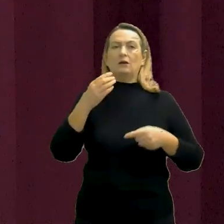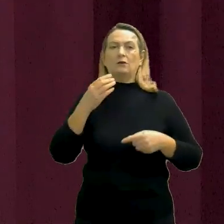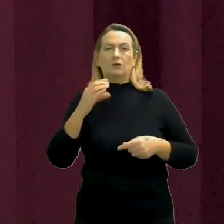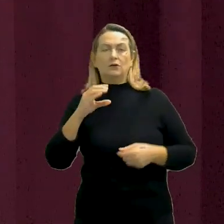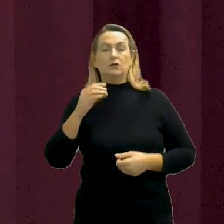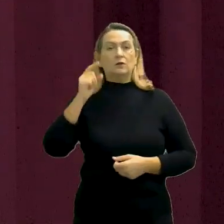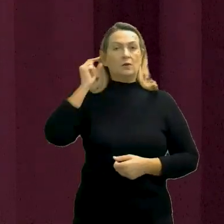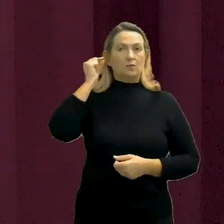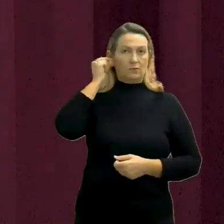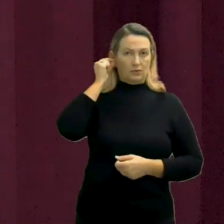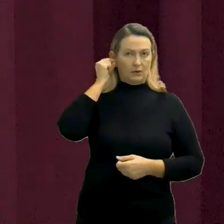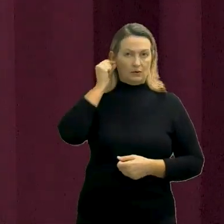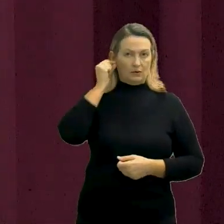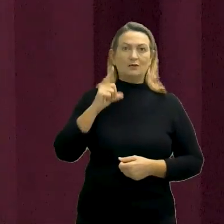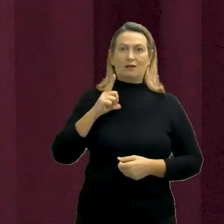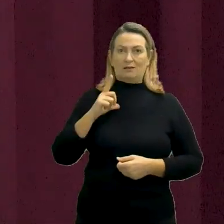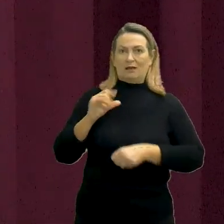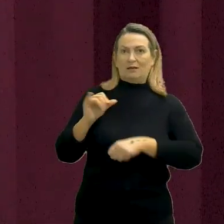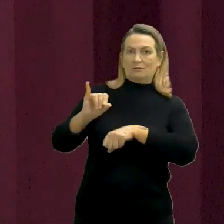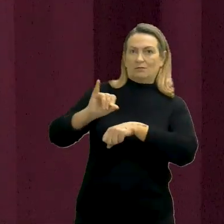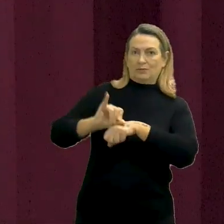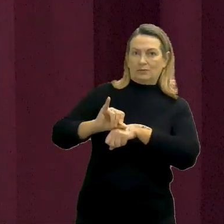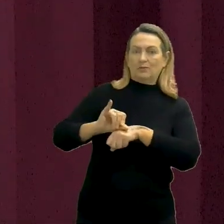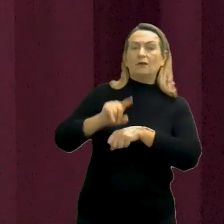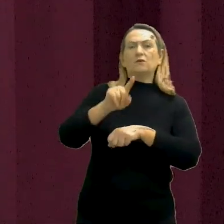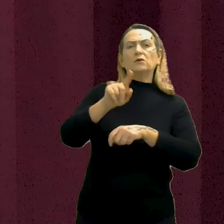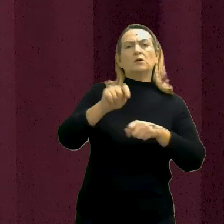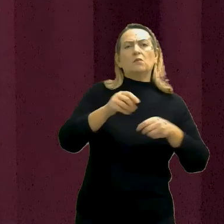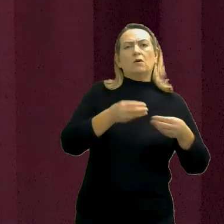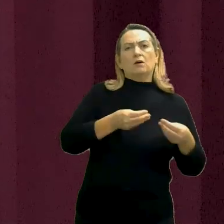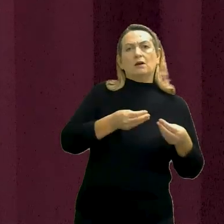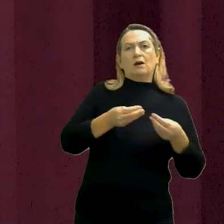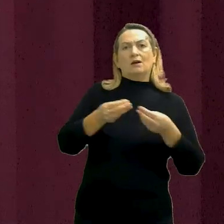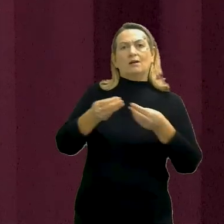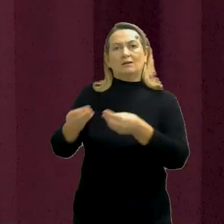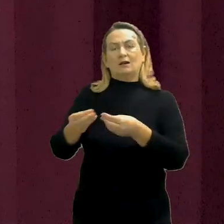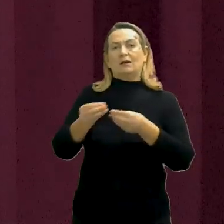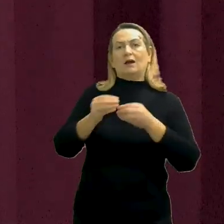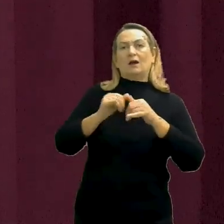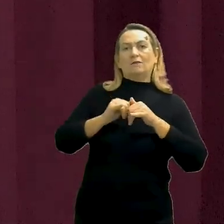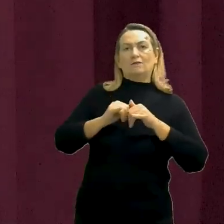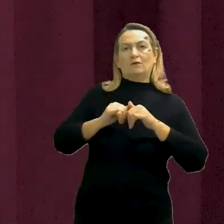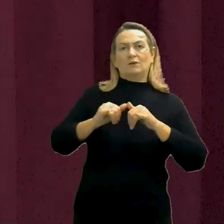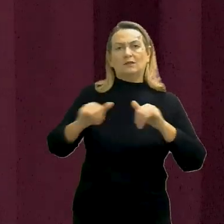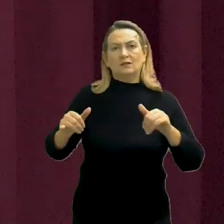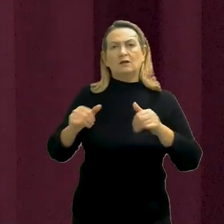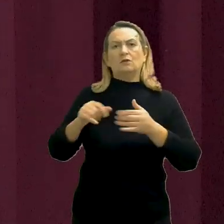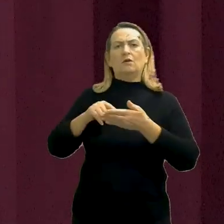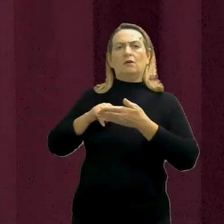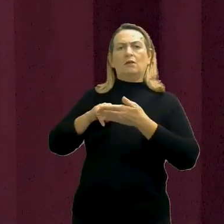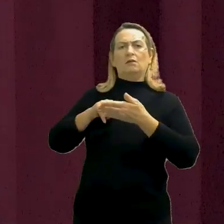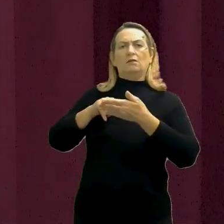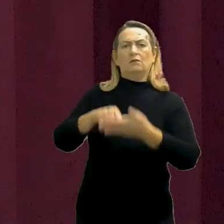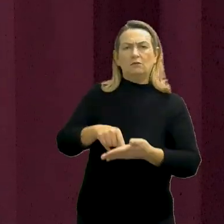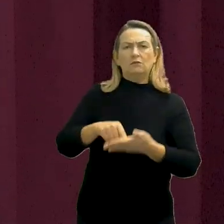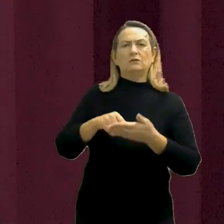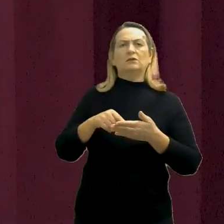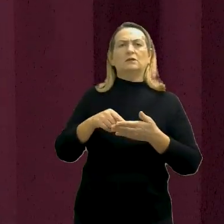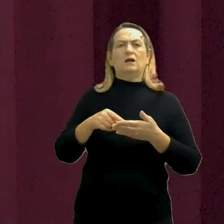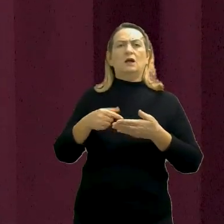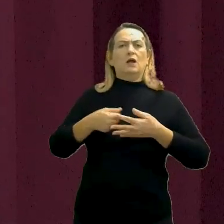eh fazer a sua o seu encaminhamento de sua informação do seu elogio da sua denúncia que chegará ao